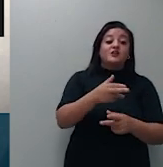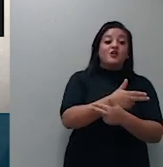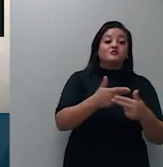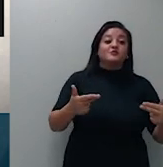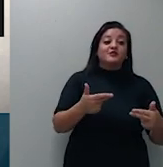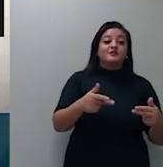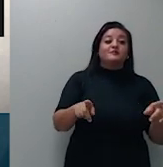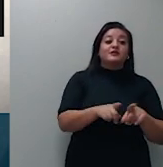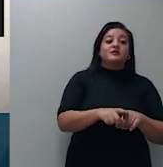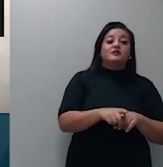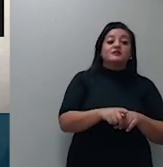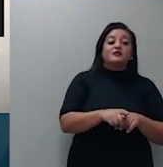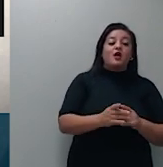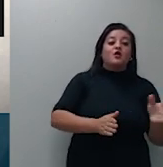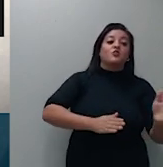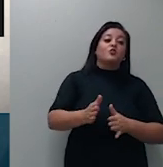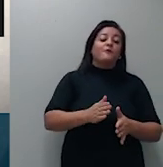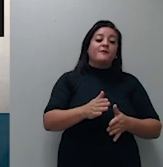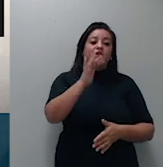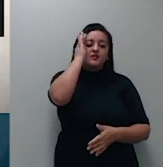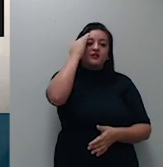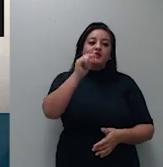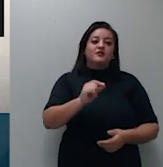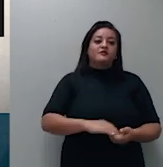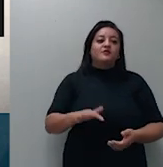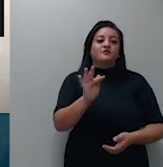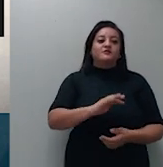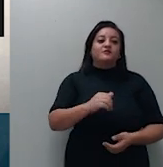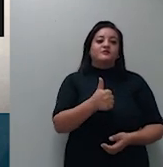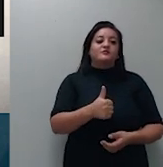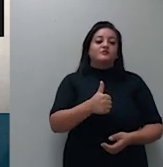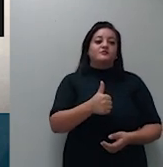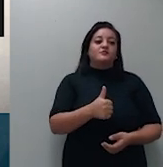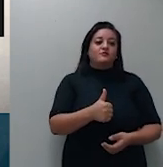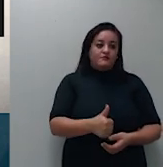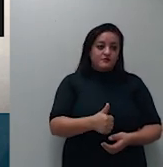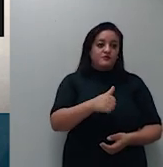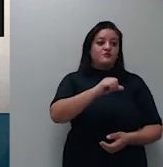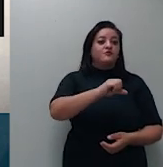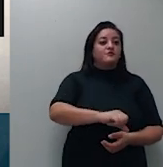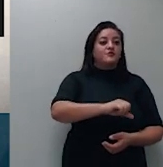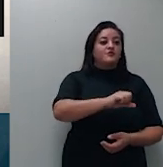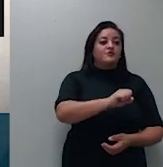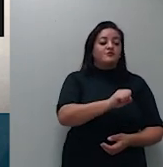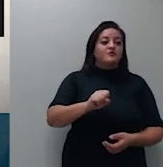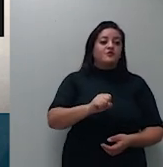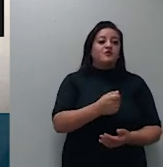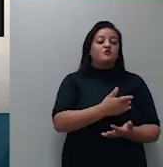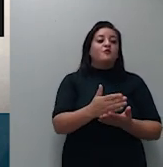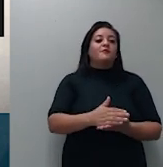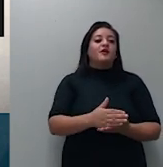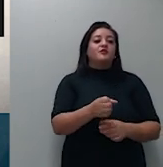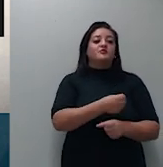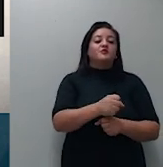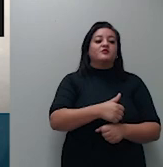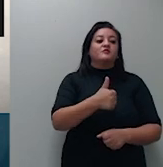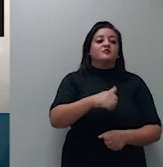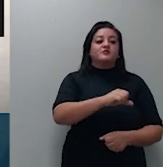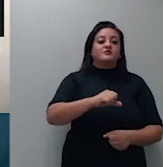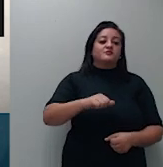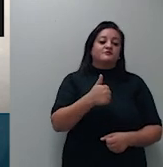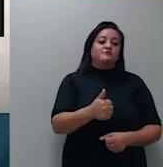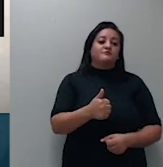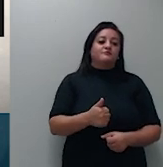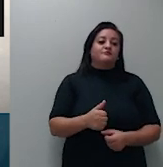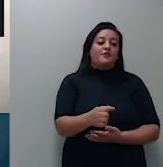adquiridos onerosamente no período compreendido entre fevereiro de 1900 e 968 início do ano de